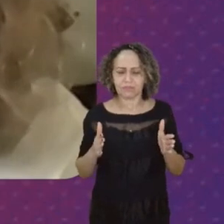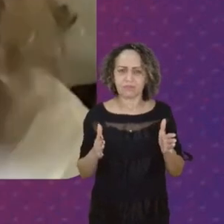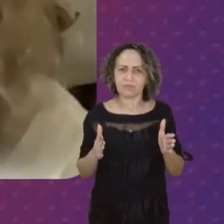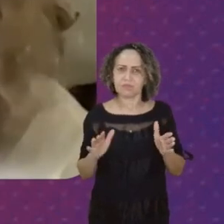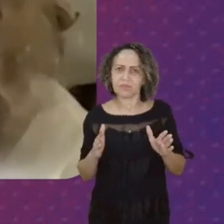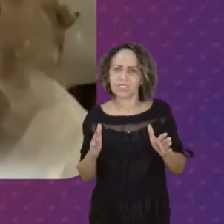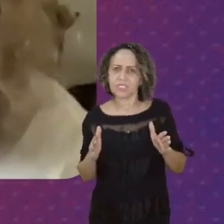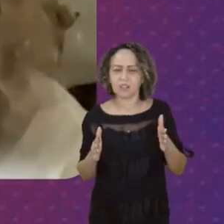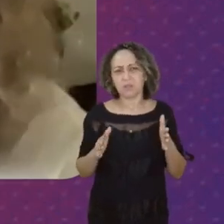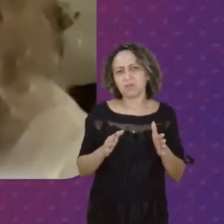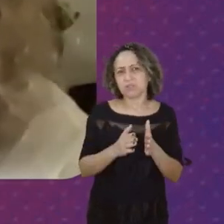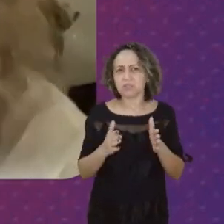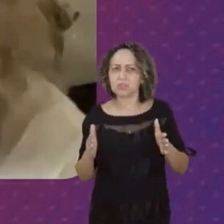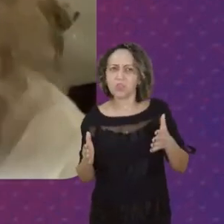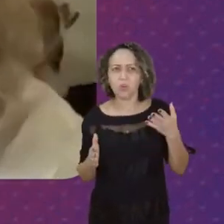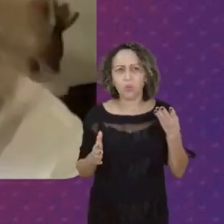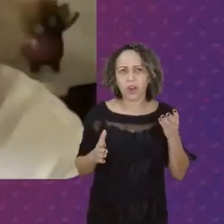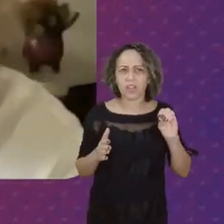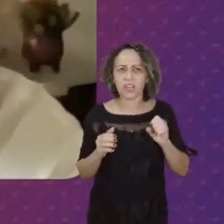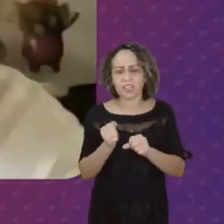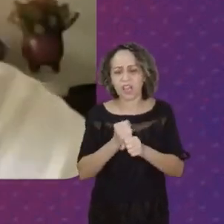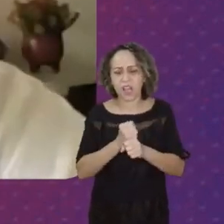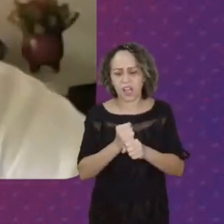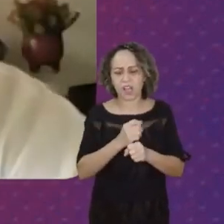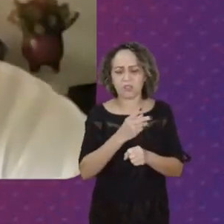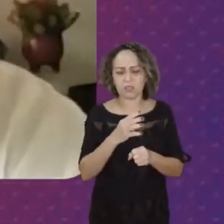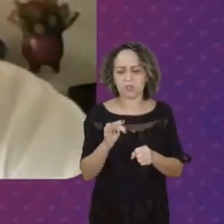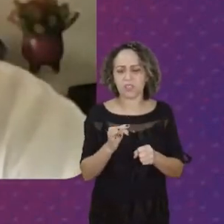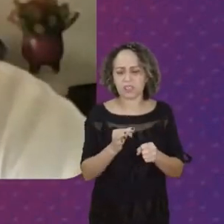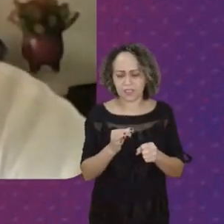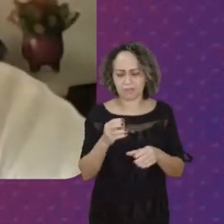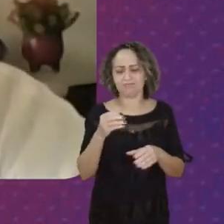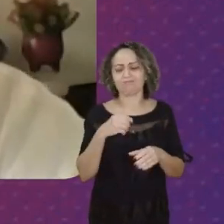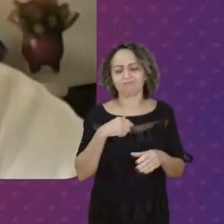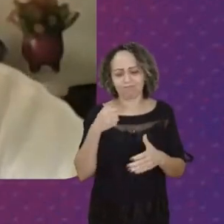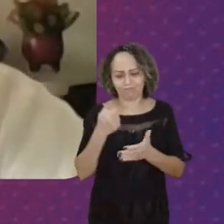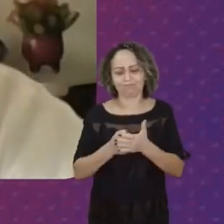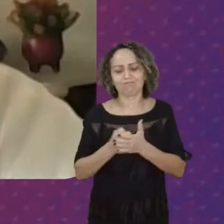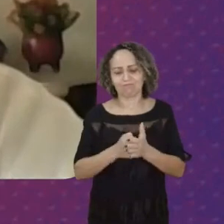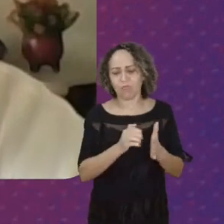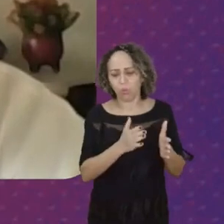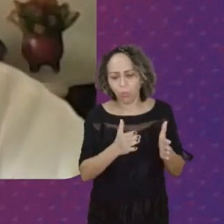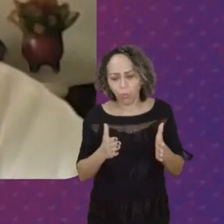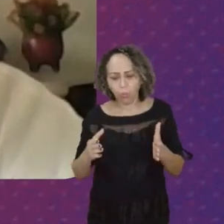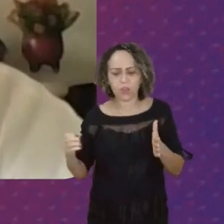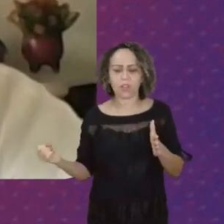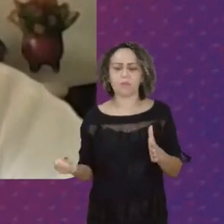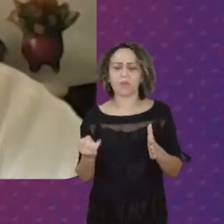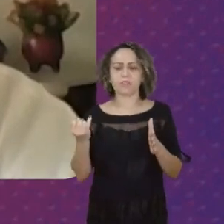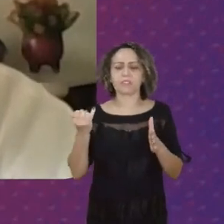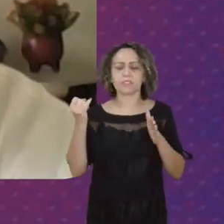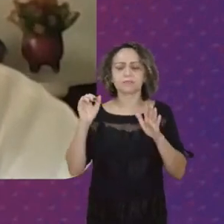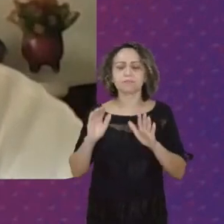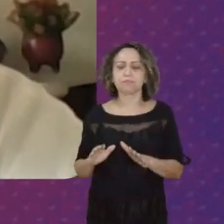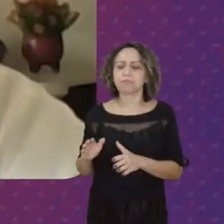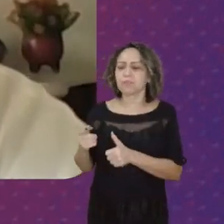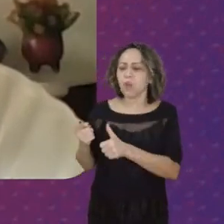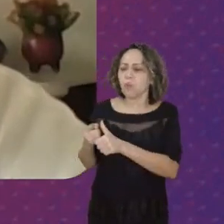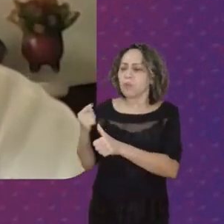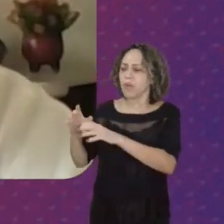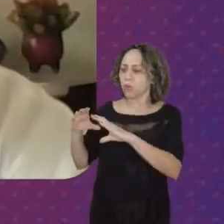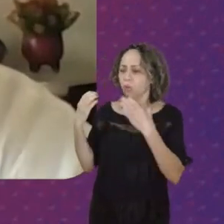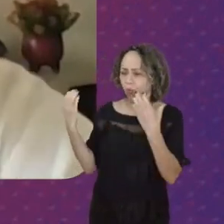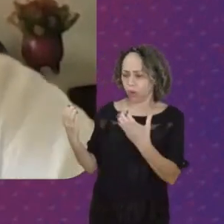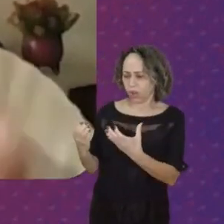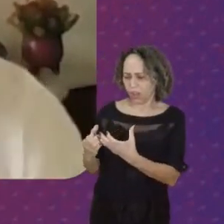mais de 40 anos do PT. Então, as mulheres ali naquele primeiro congresso conseguiram essa conquista